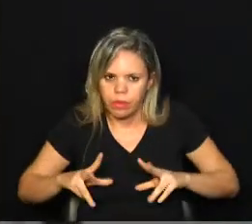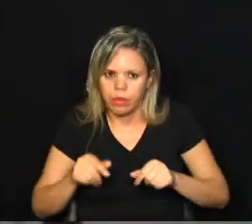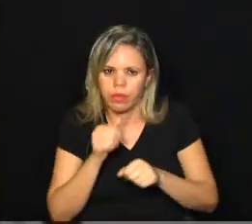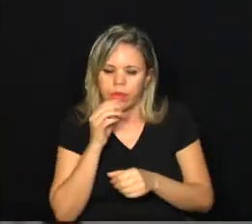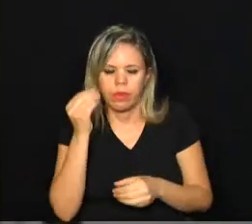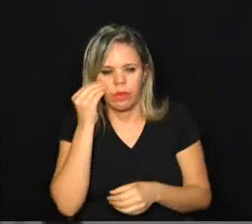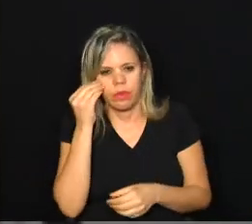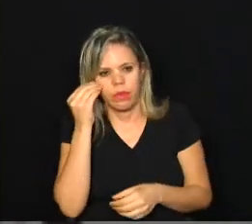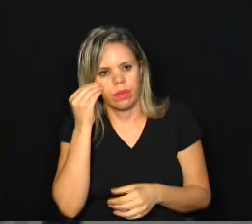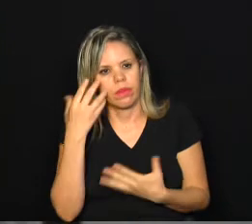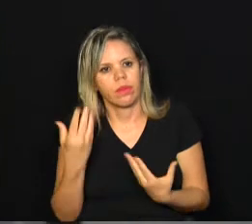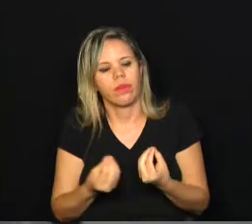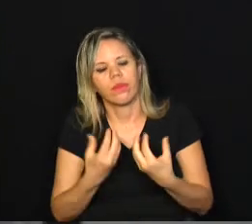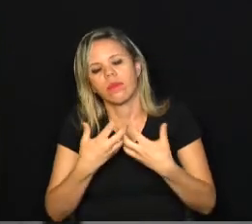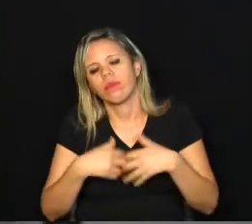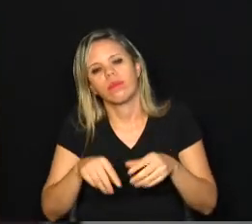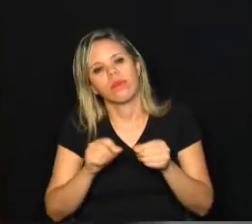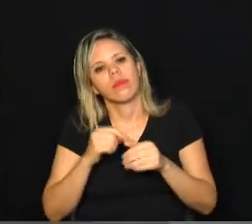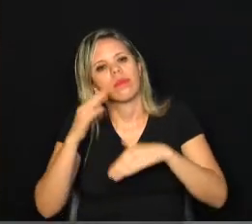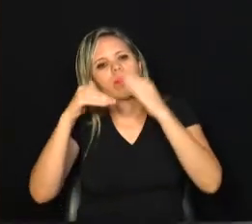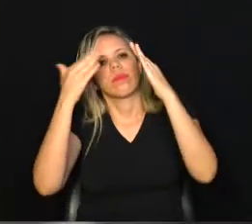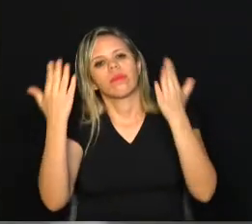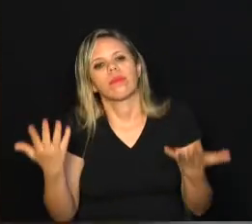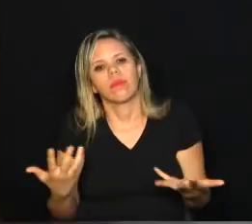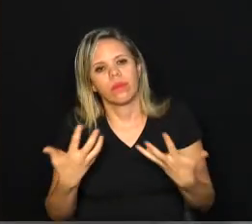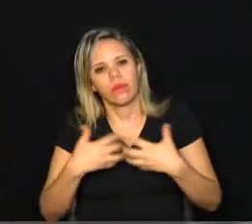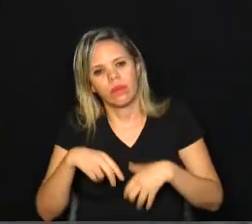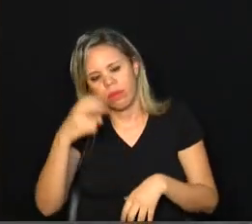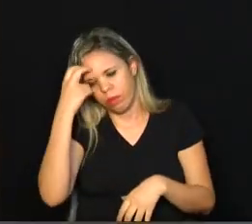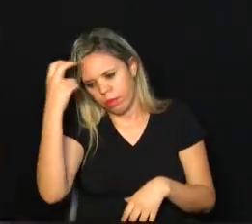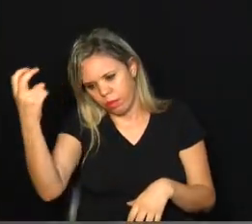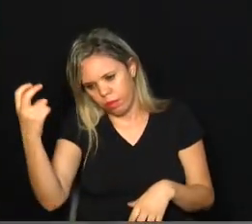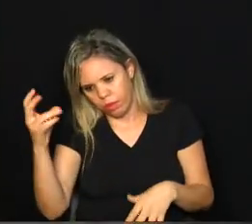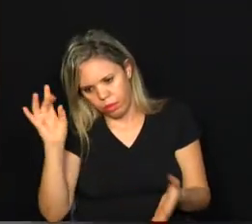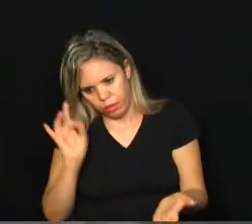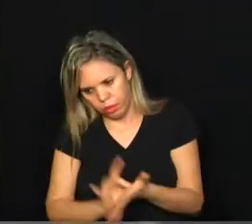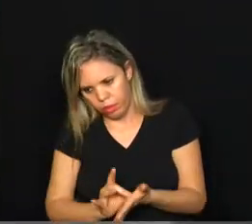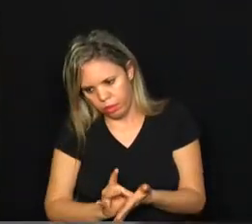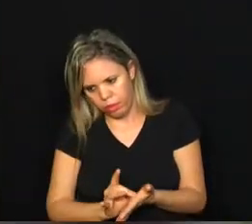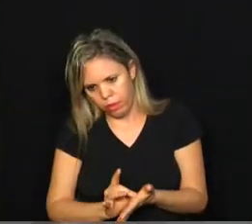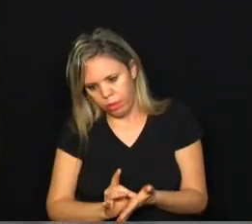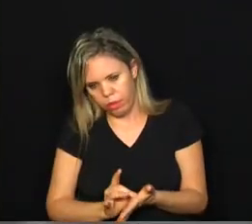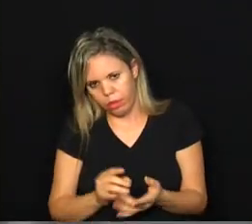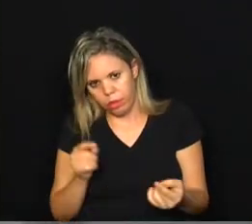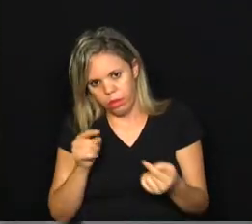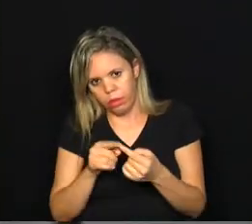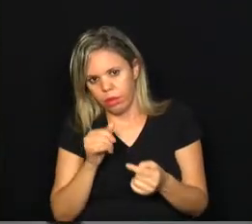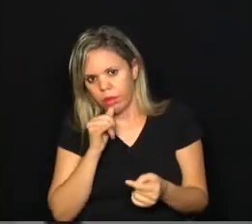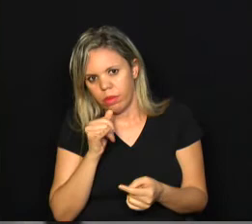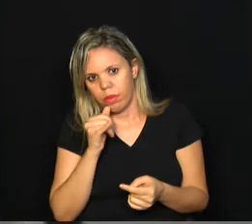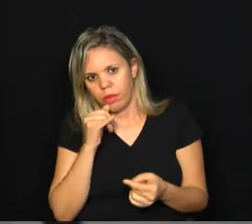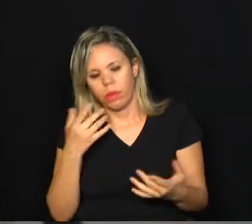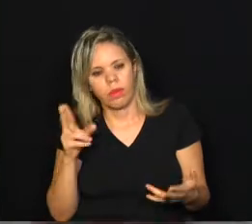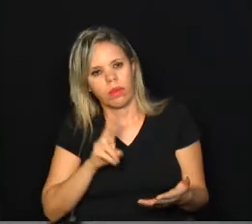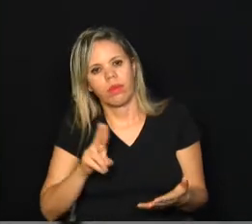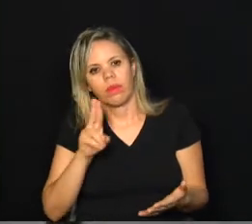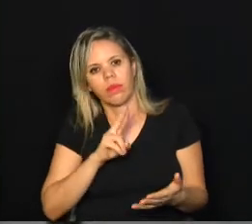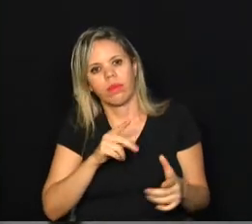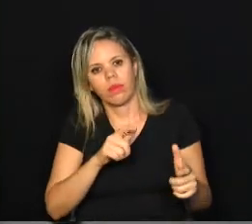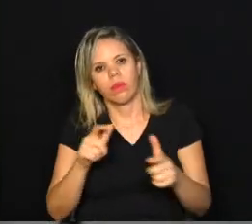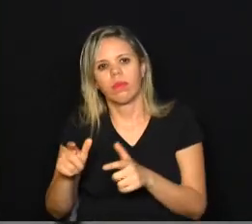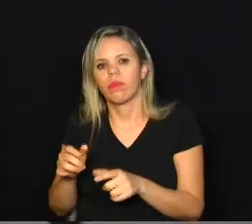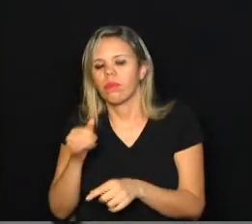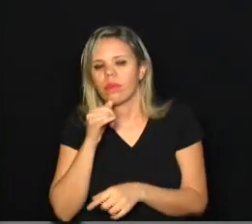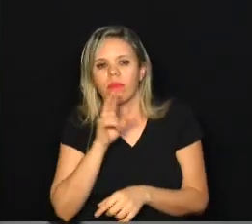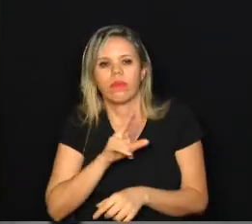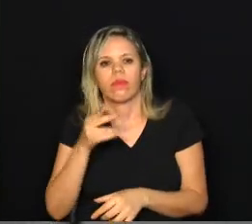tentando buscar como fazer esse desenvolvimento de uma forma inteligente, eficaz, do ponto de vista de ocupação do espaço e